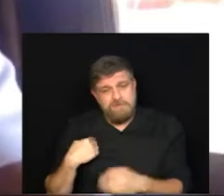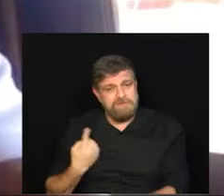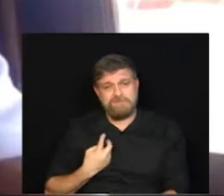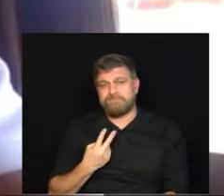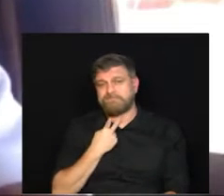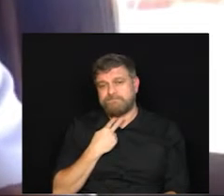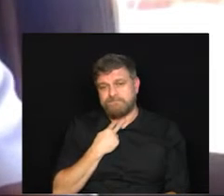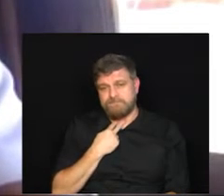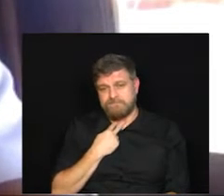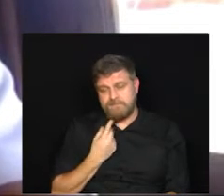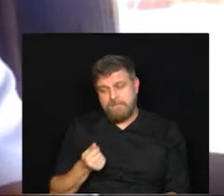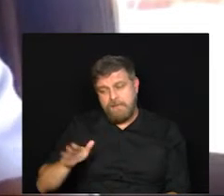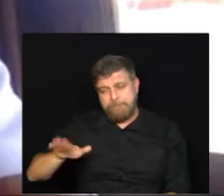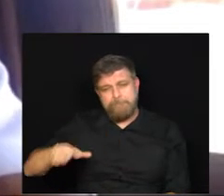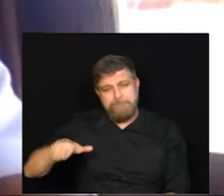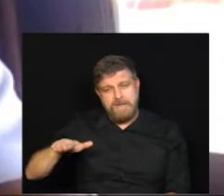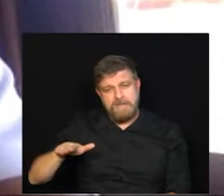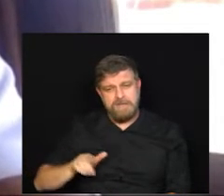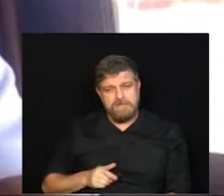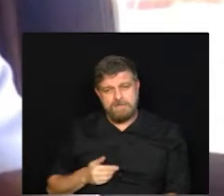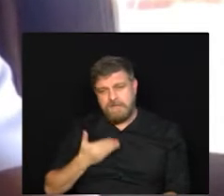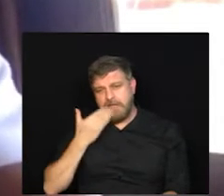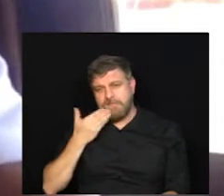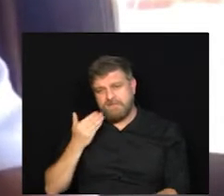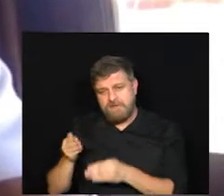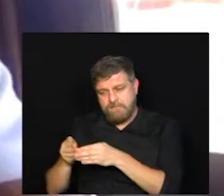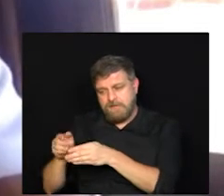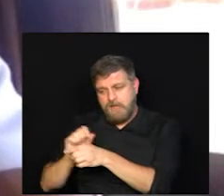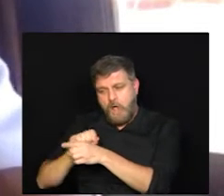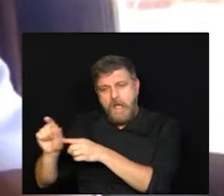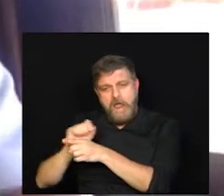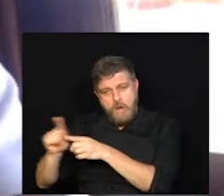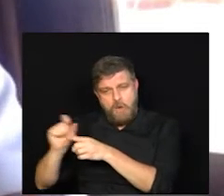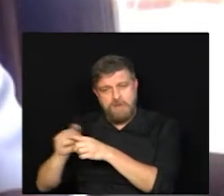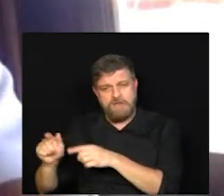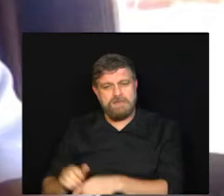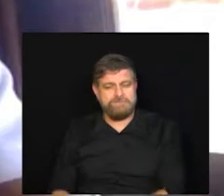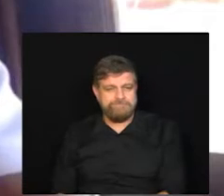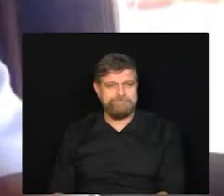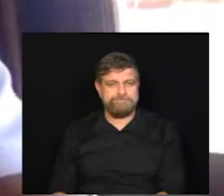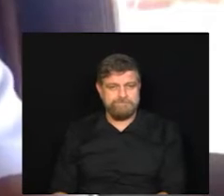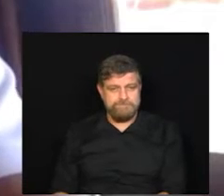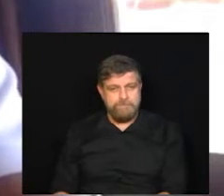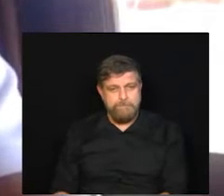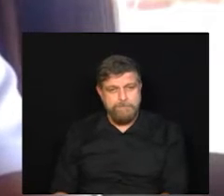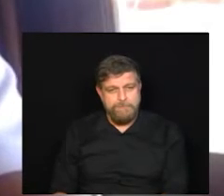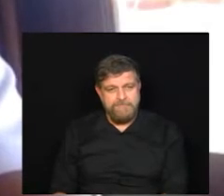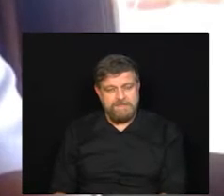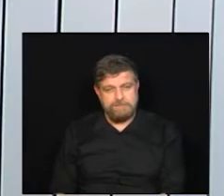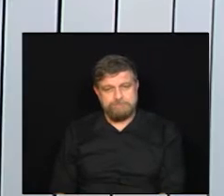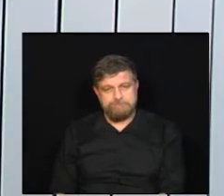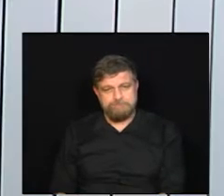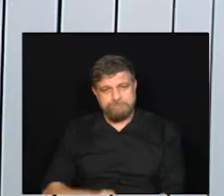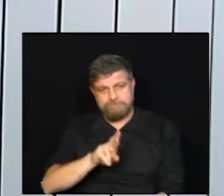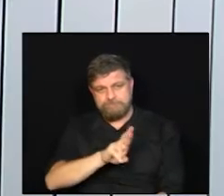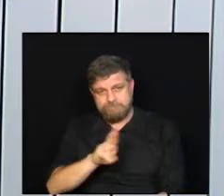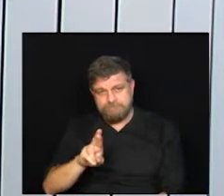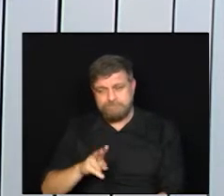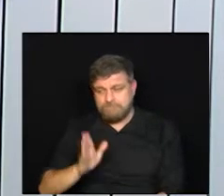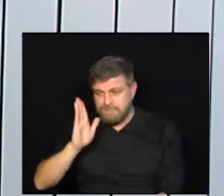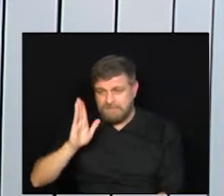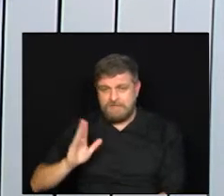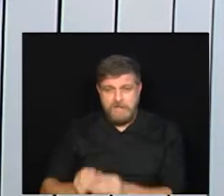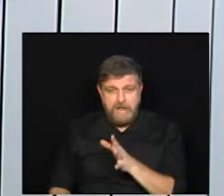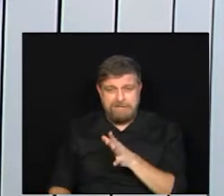é mais barato e mais fácil. A logística é muito melhor você alugar um bom barco nos Estados Unidos. Juninho, já passou por